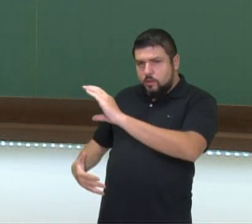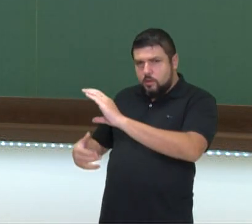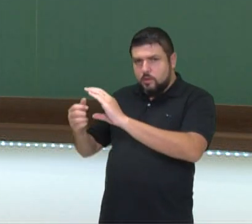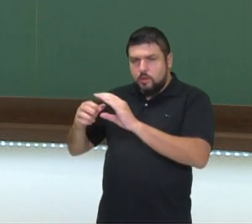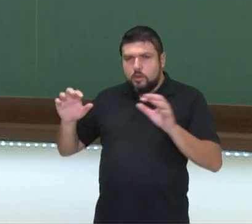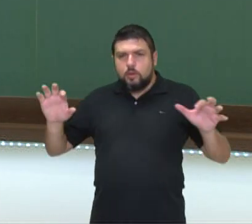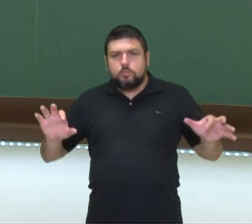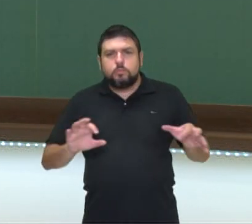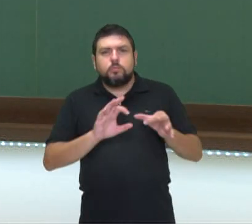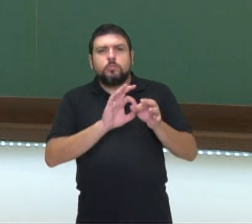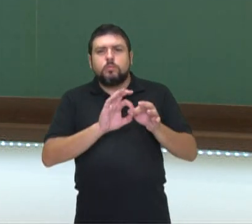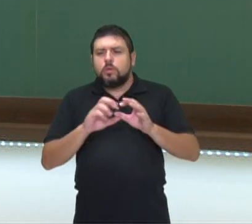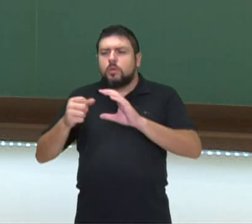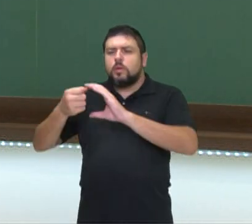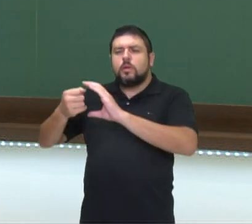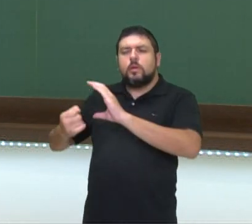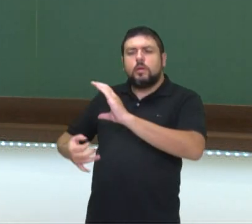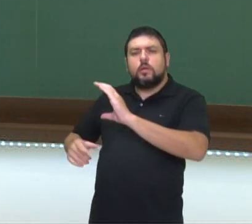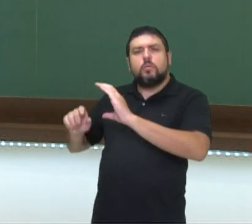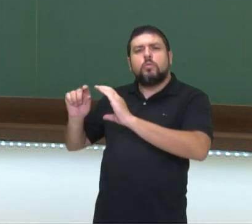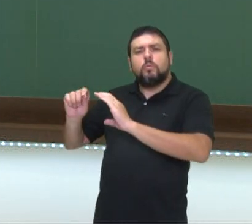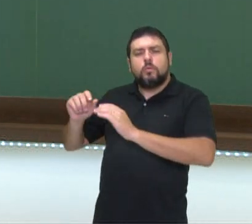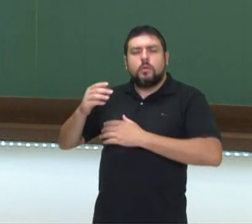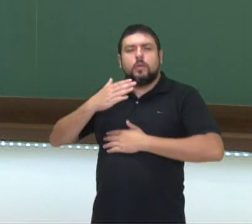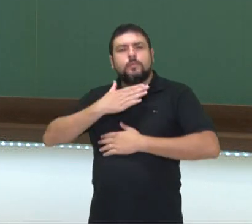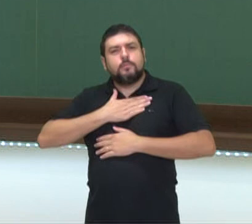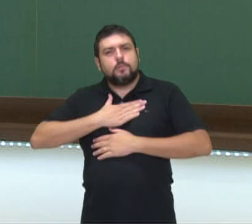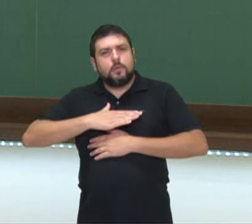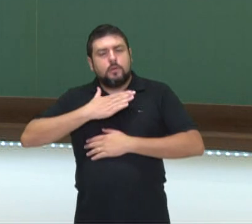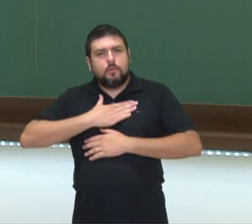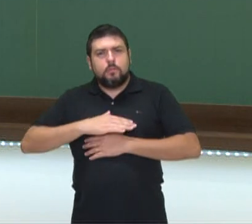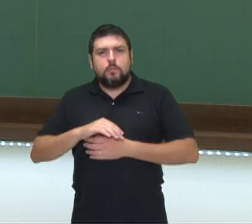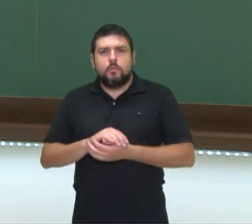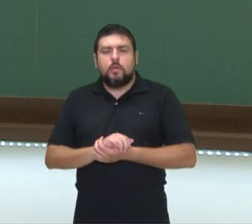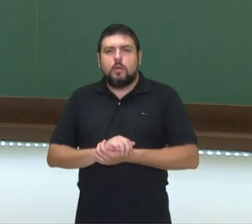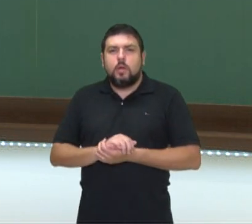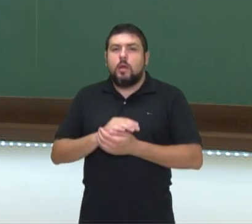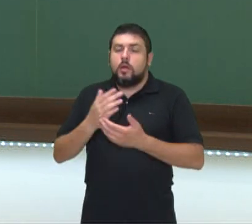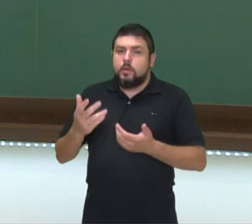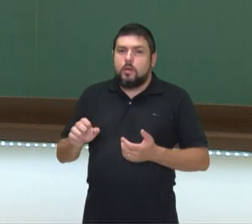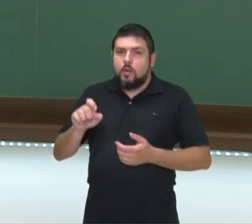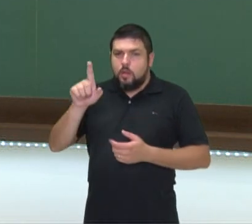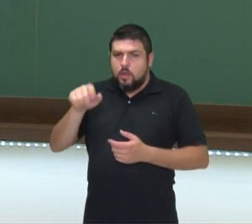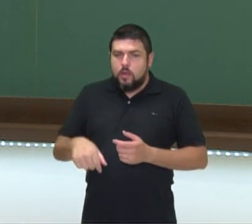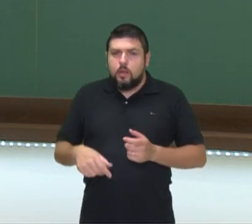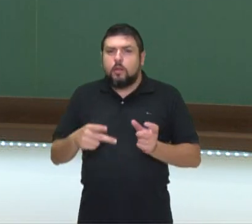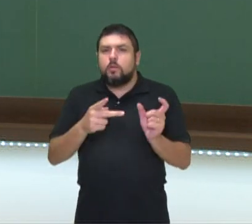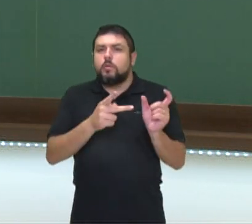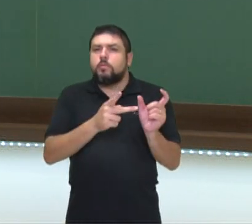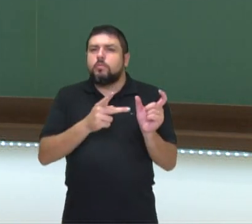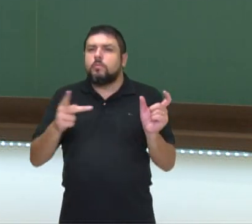característica tranquilas das pessoas. Então, nós temos um predicativo, uma qualidade do